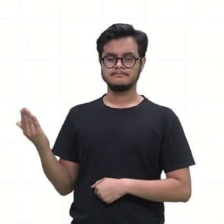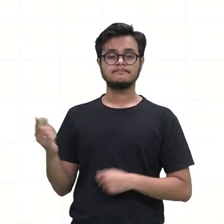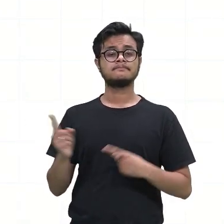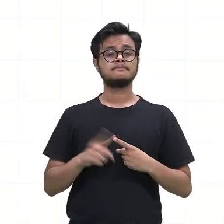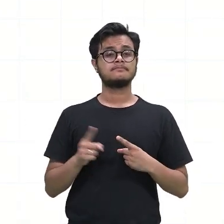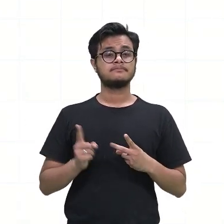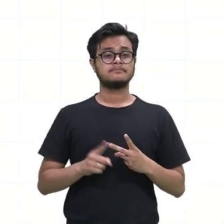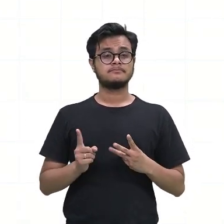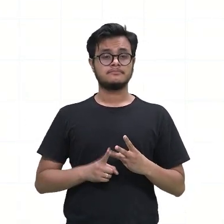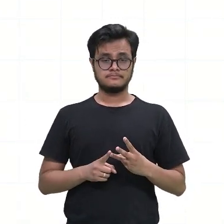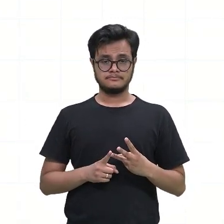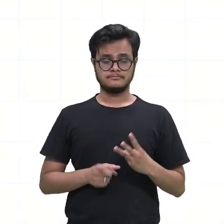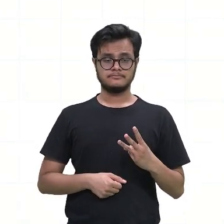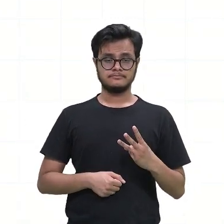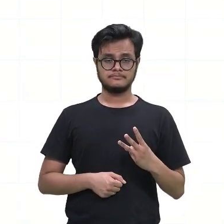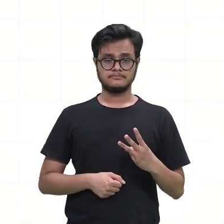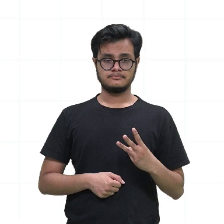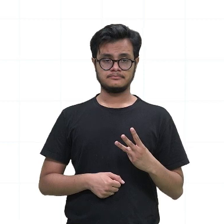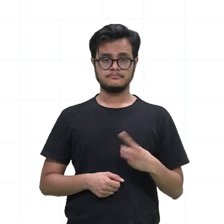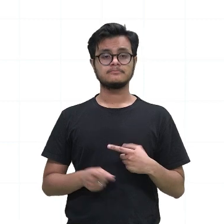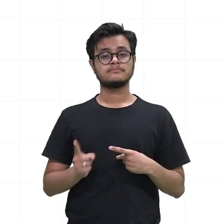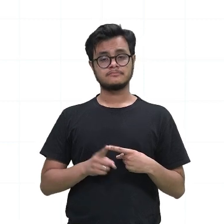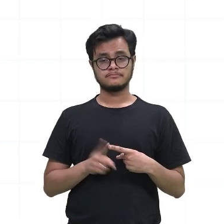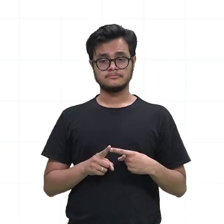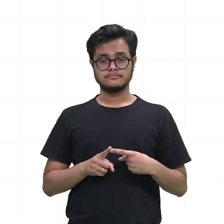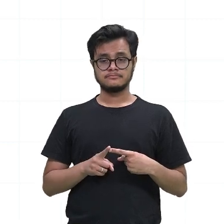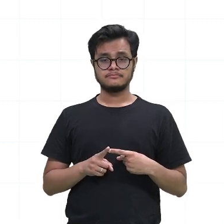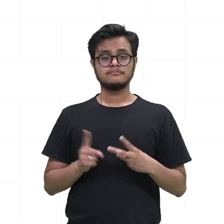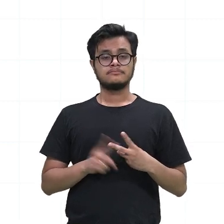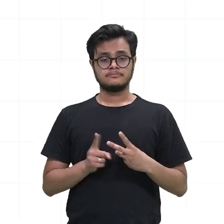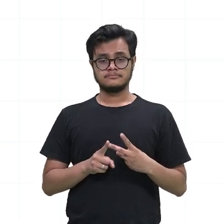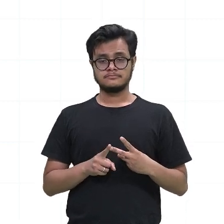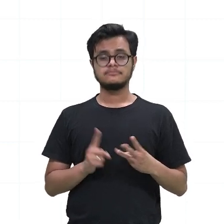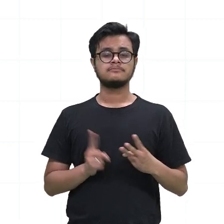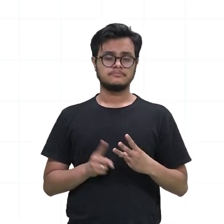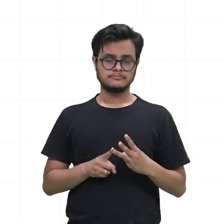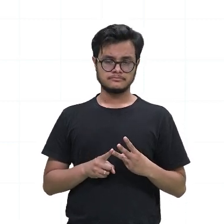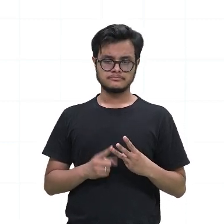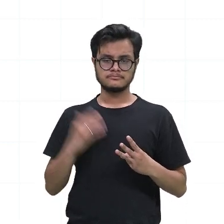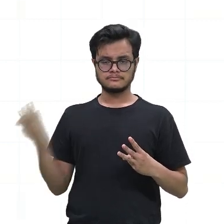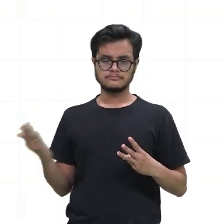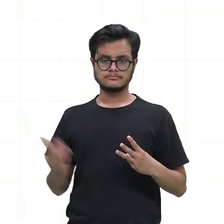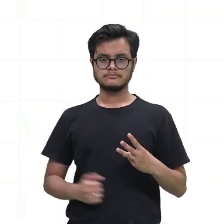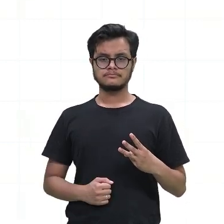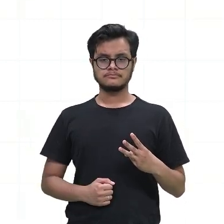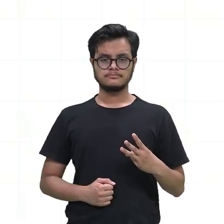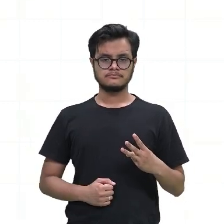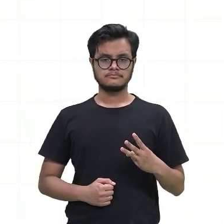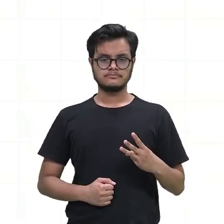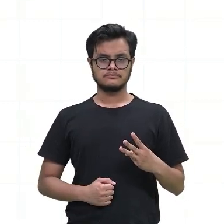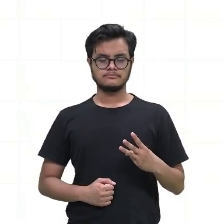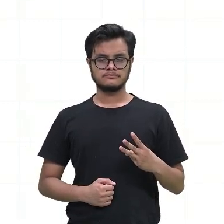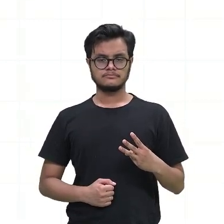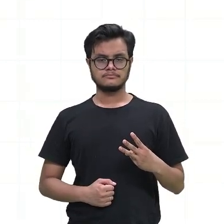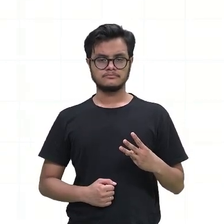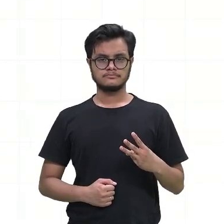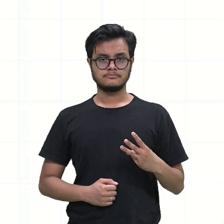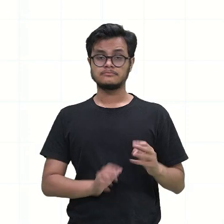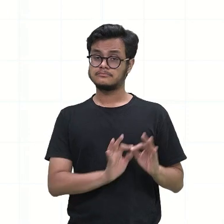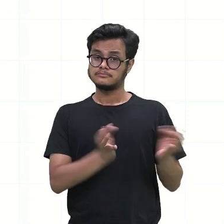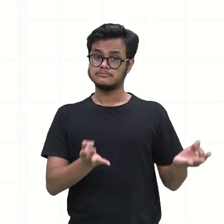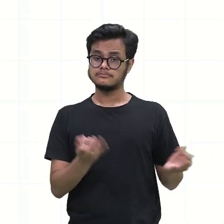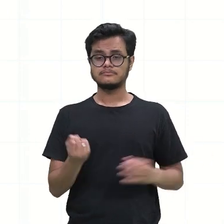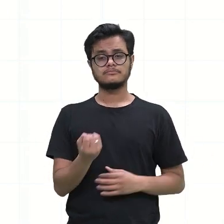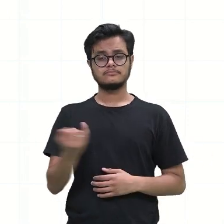número e pessoa. Temos a primeira pessoa, a segunda pessoa e a terceira pessoa, tanto do singular quanto do plural. Trouxemos